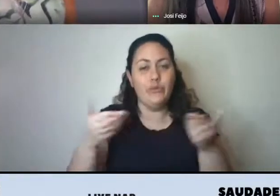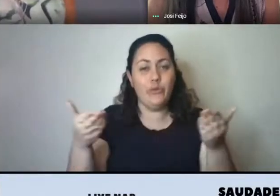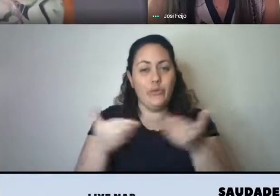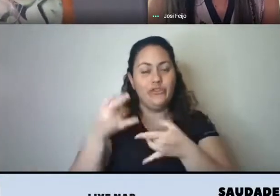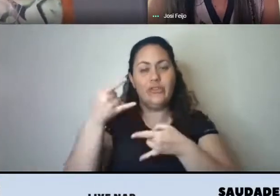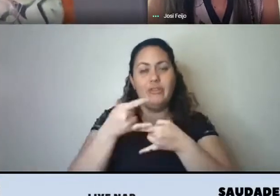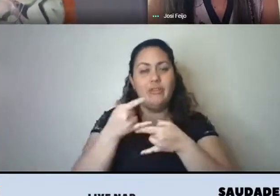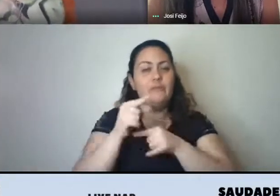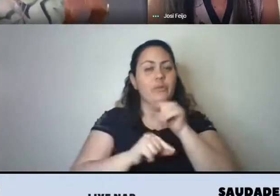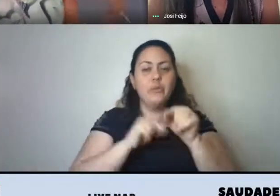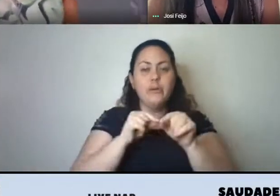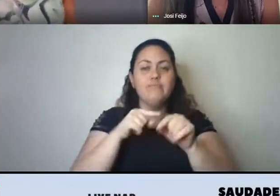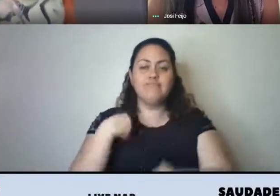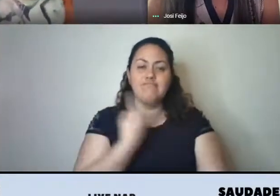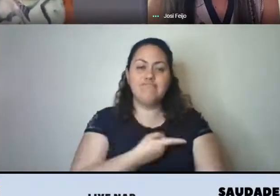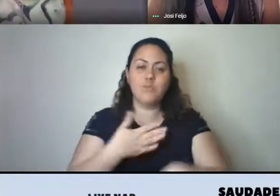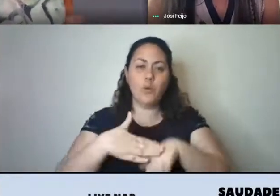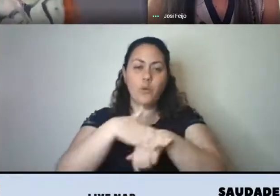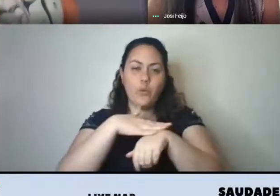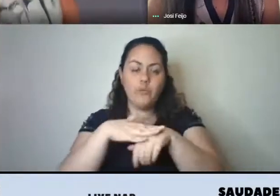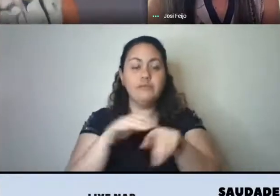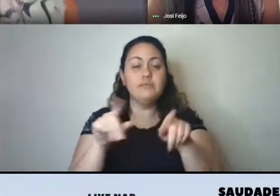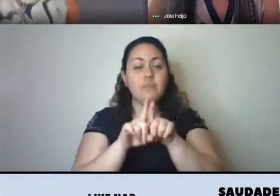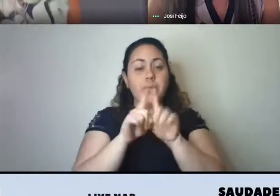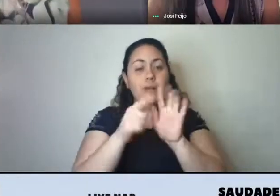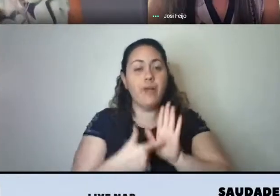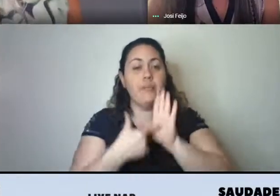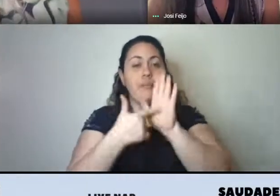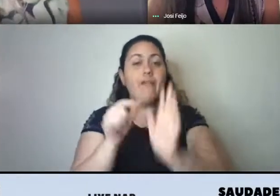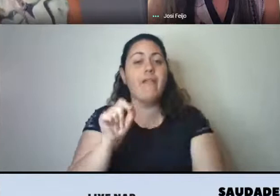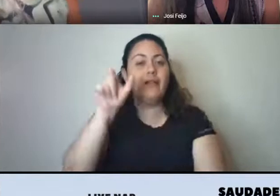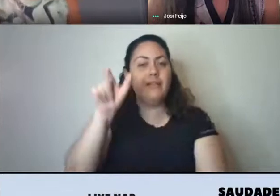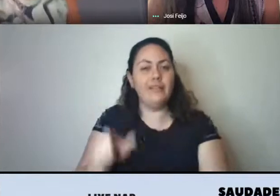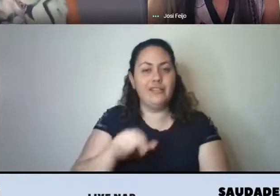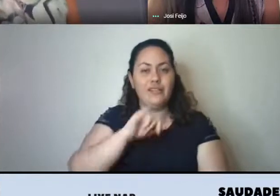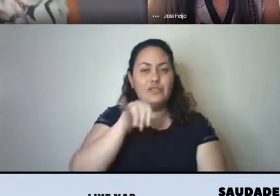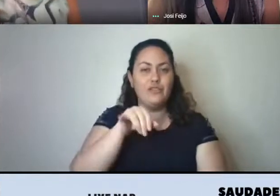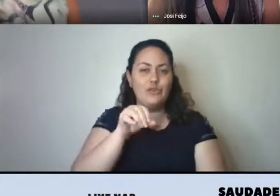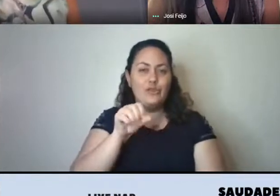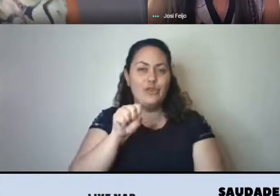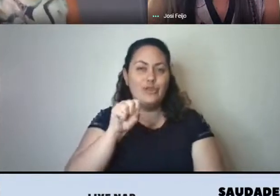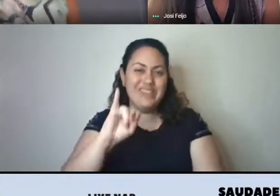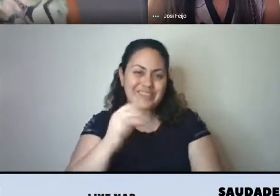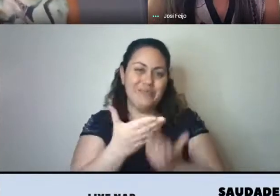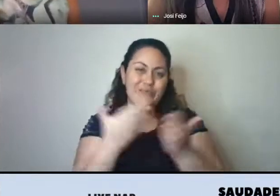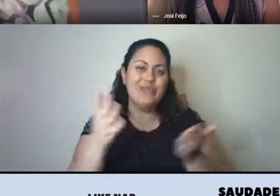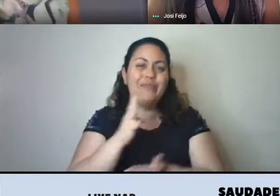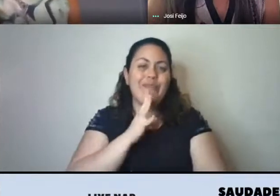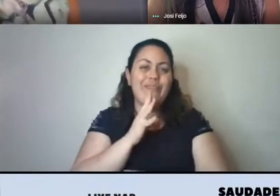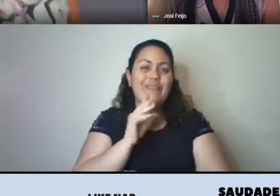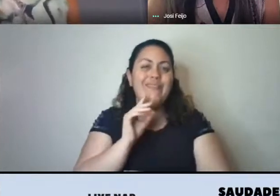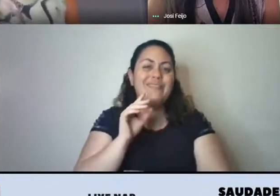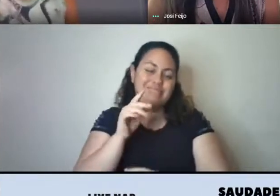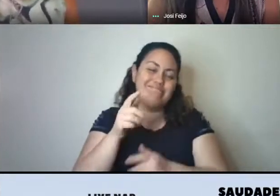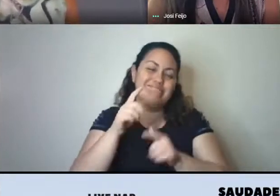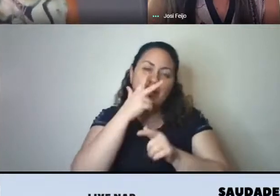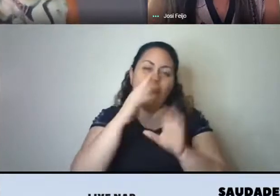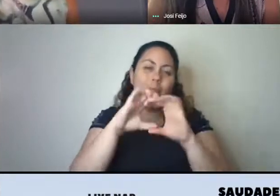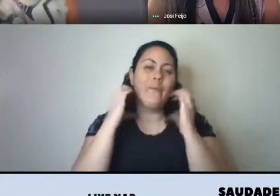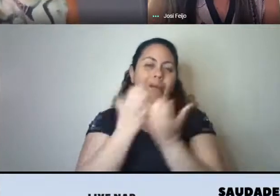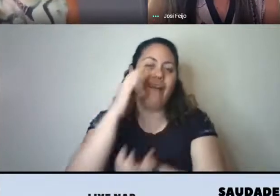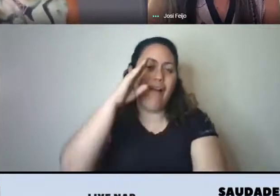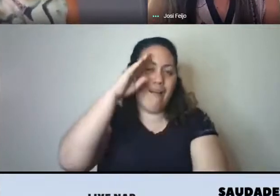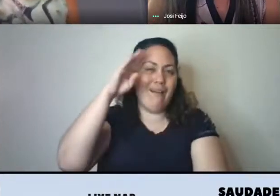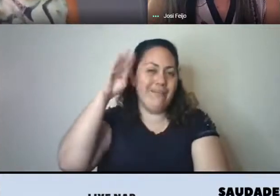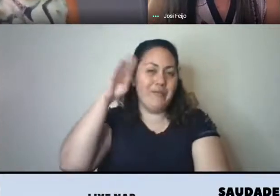poder conversar, mas também é a gente poder apresentar a Josi, enfim, para vocês, para a comunidade acadêmica. E, bom,